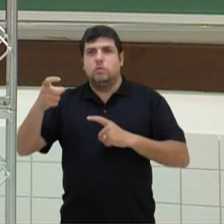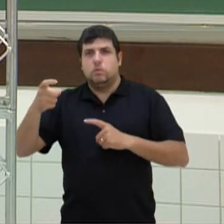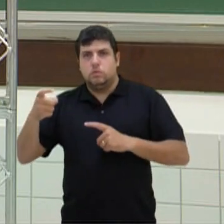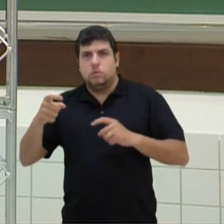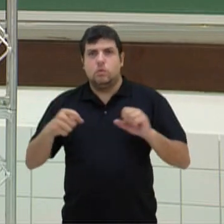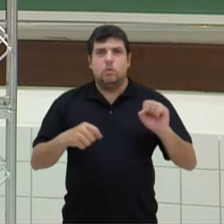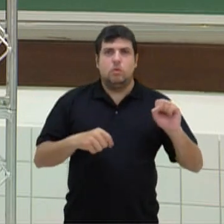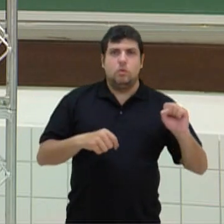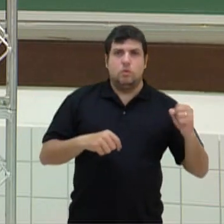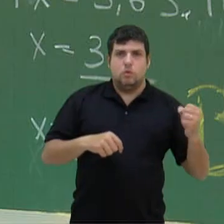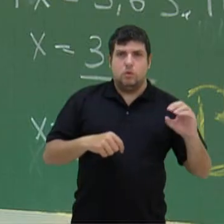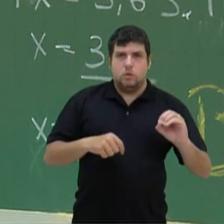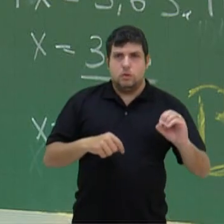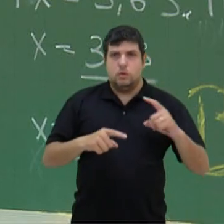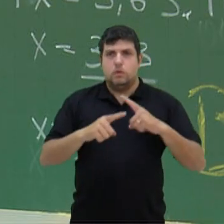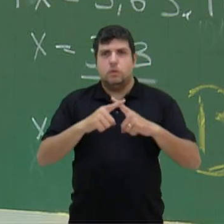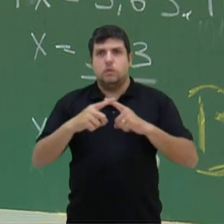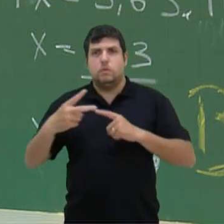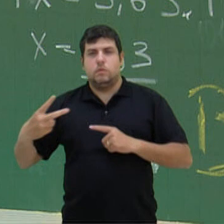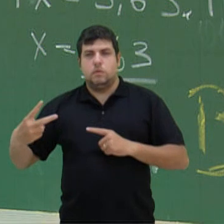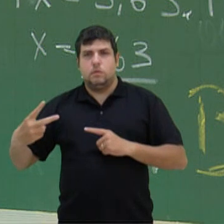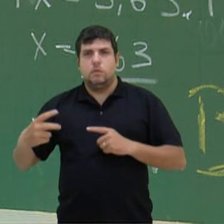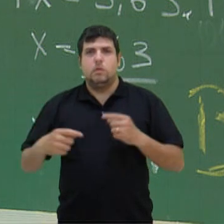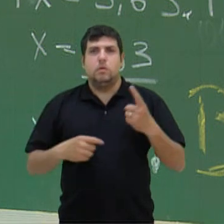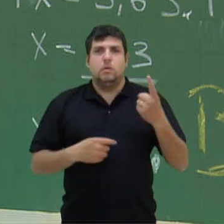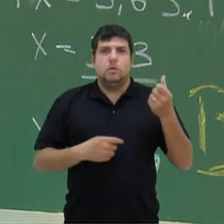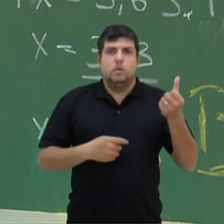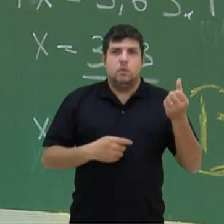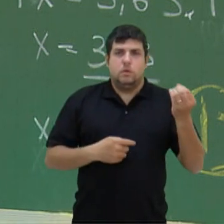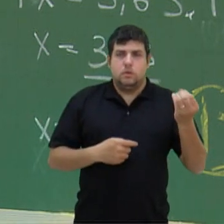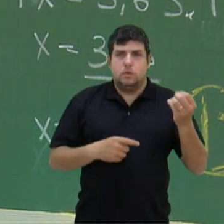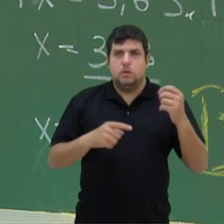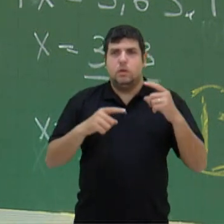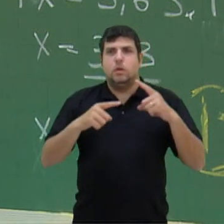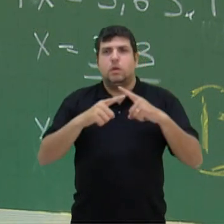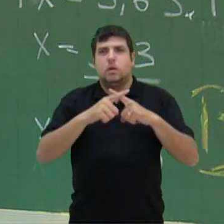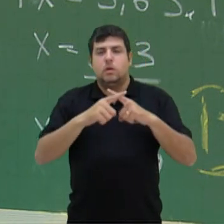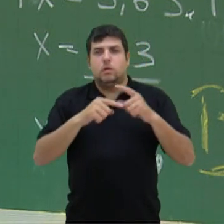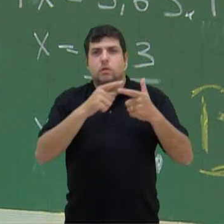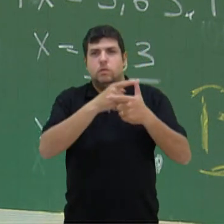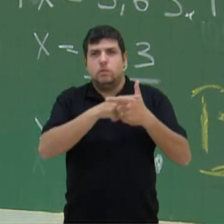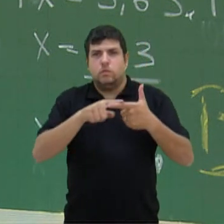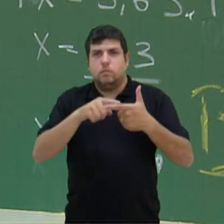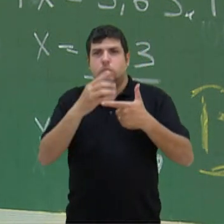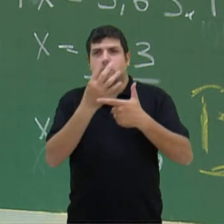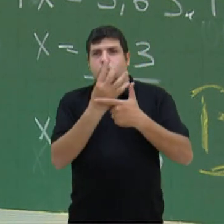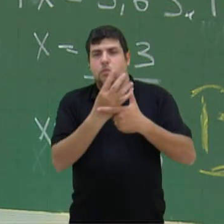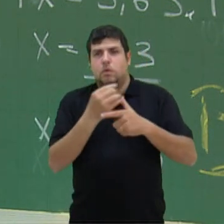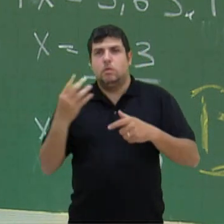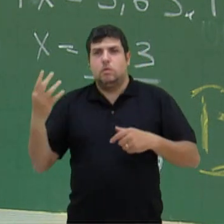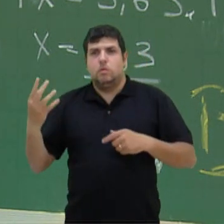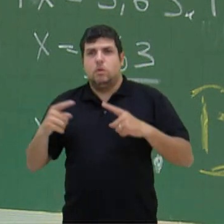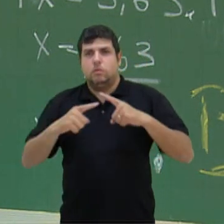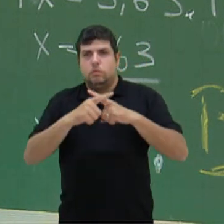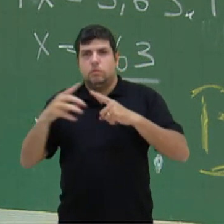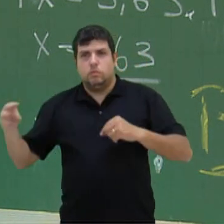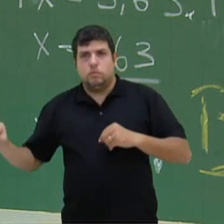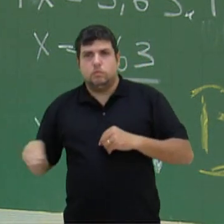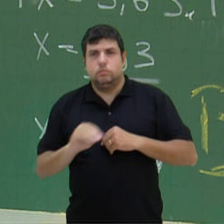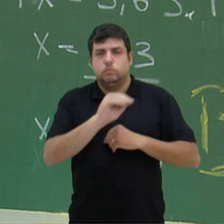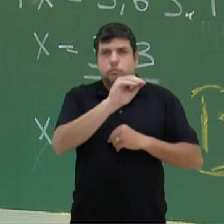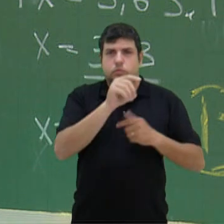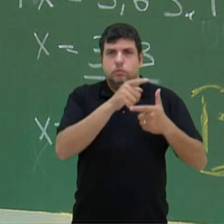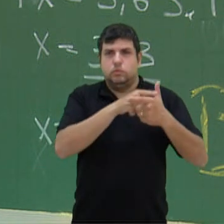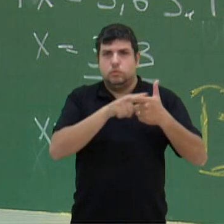2. Tá? 160 dividido por 4, esse 4 que estava multiplicando aqui, passa para o outro lado dividindo. A gente vai ter que é